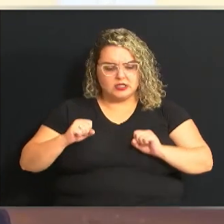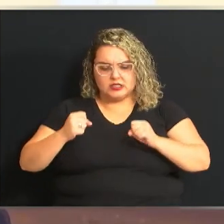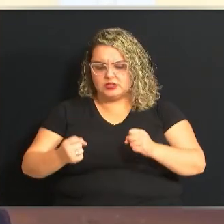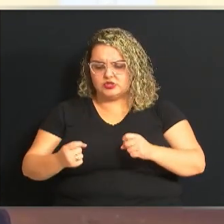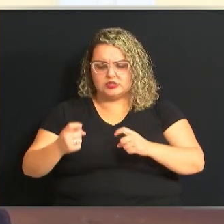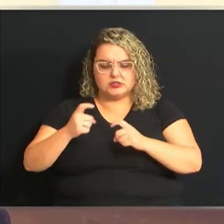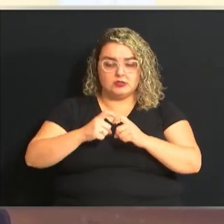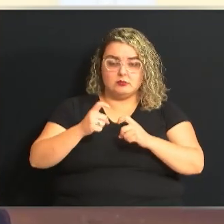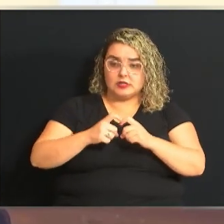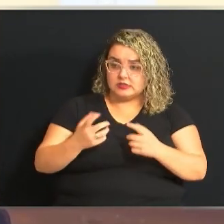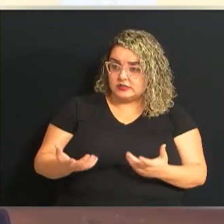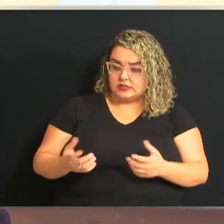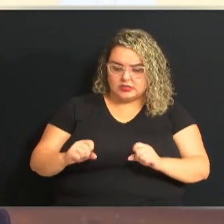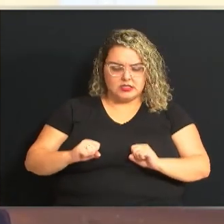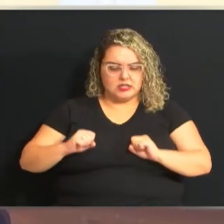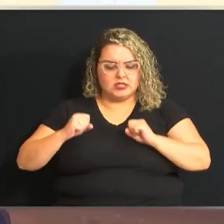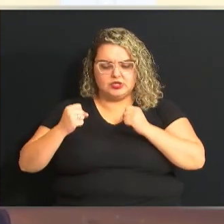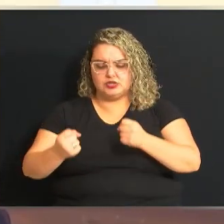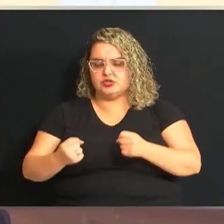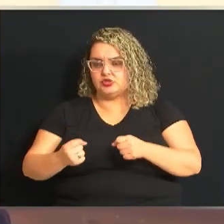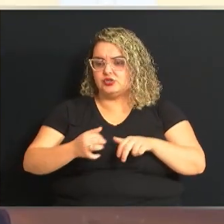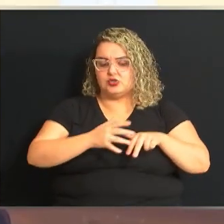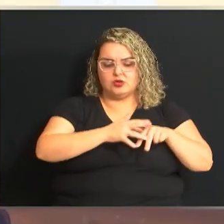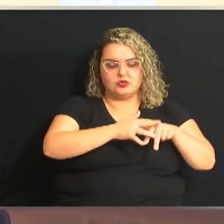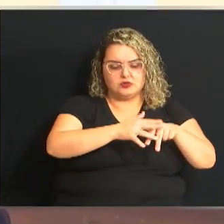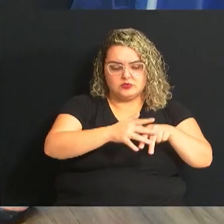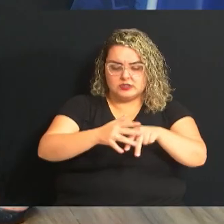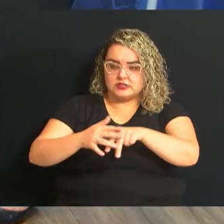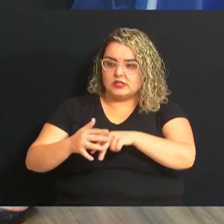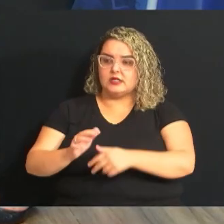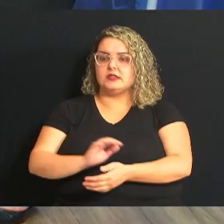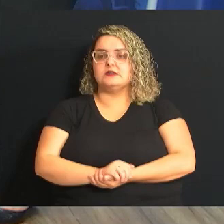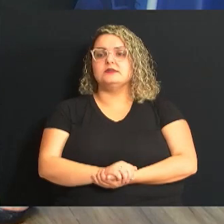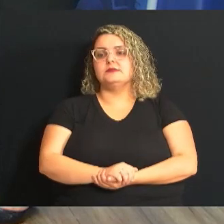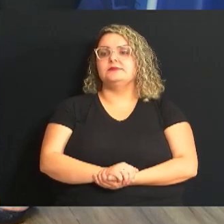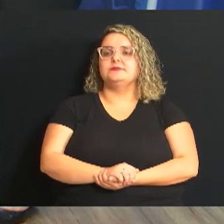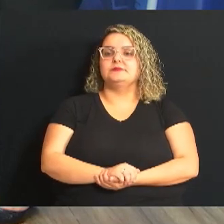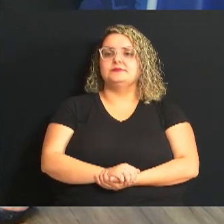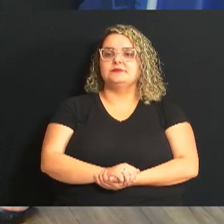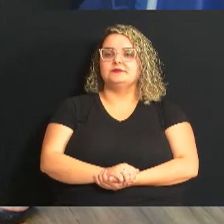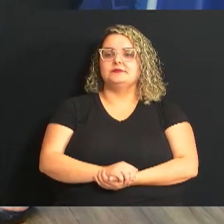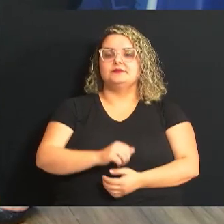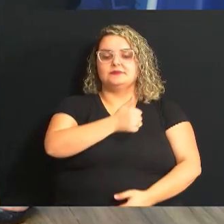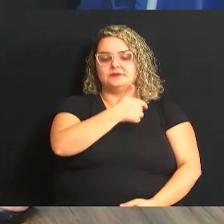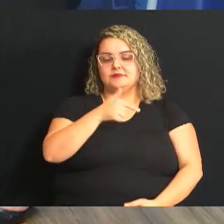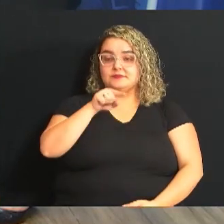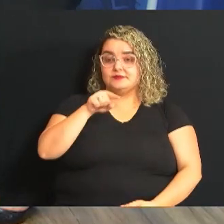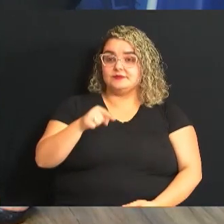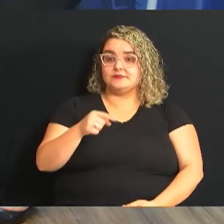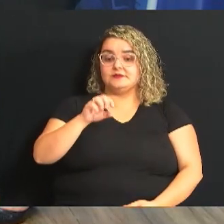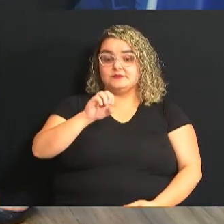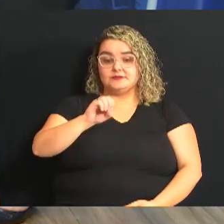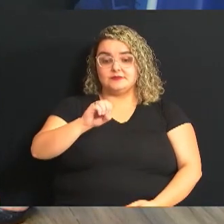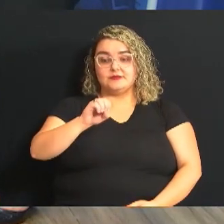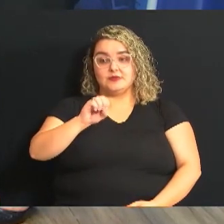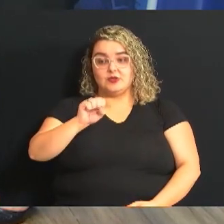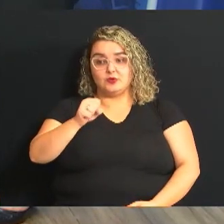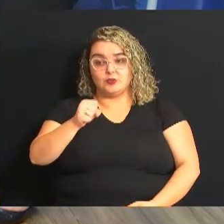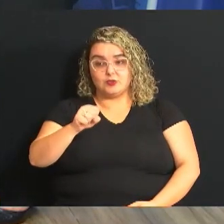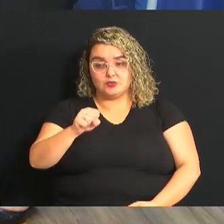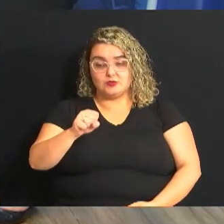para a Reabilitação Crânio-Facial. Eu estou muito comovido, realmente, com a